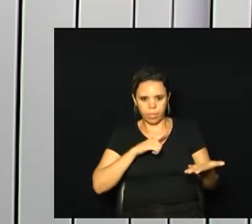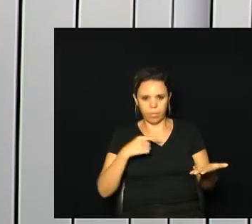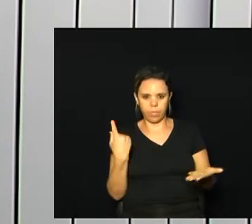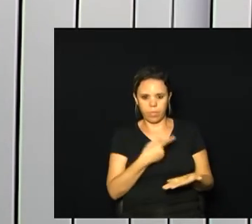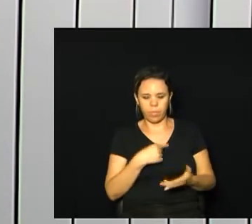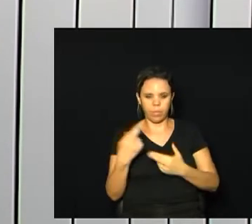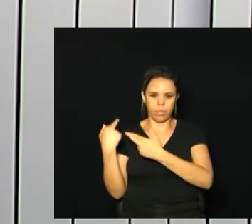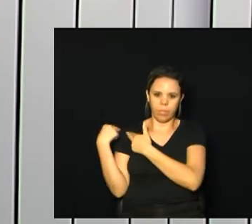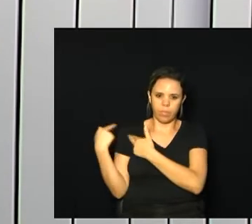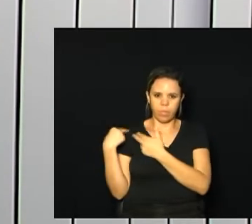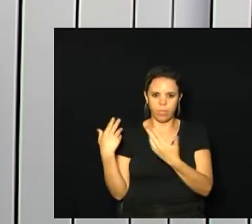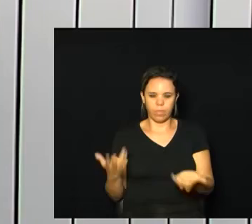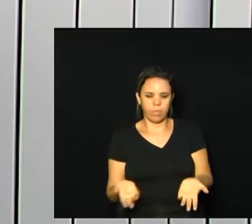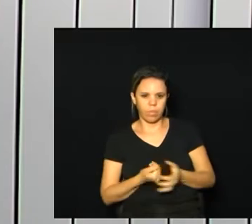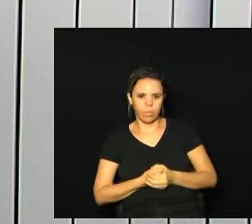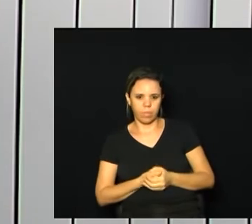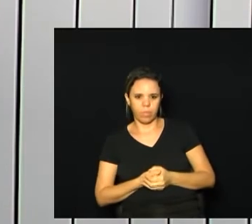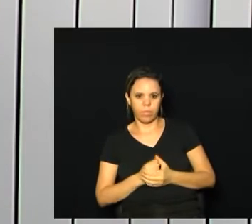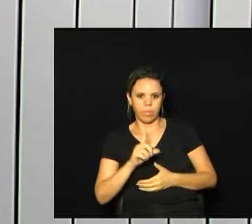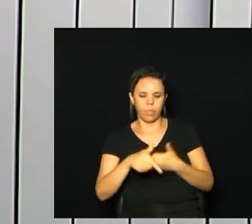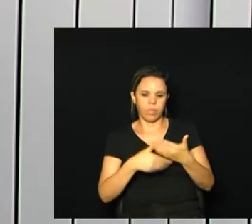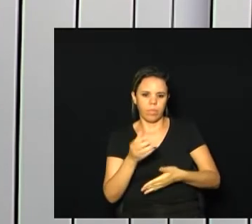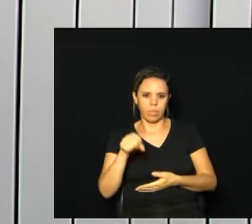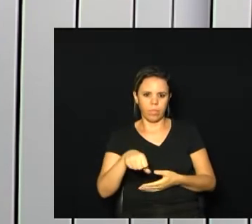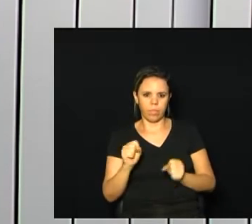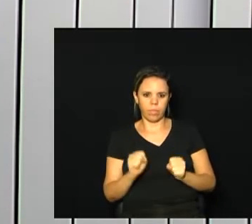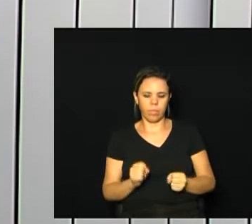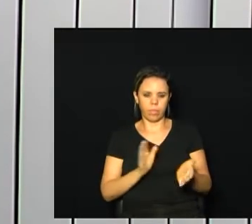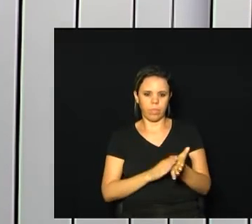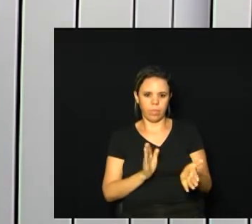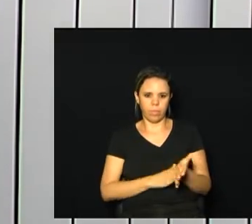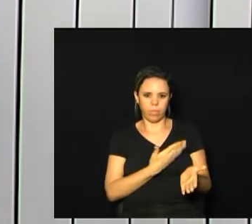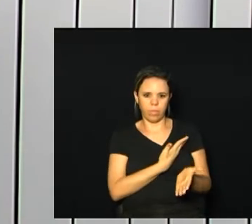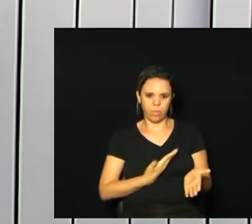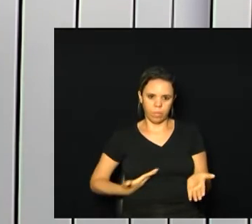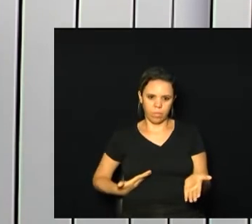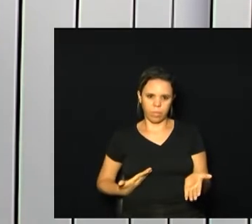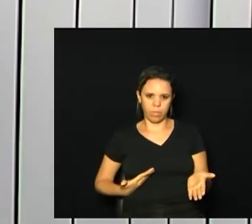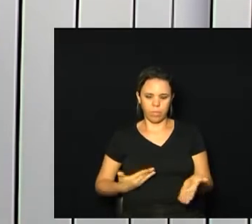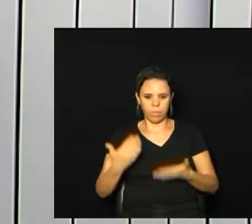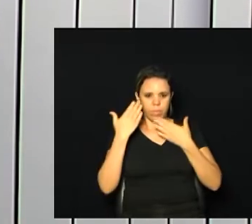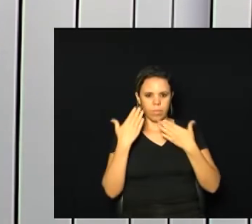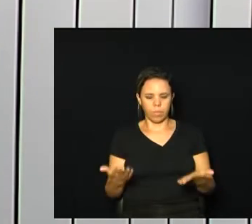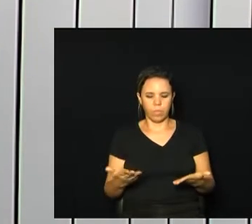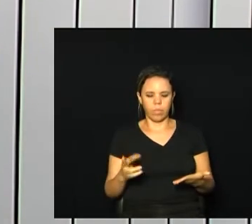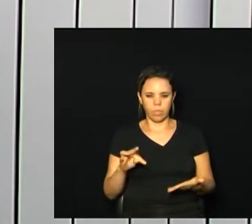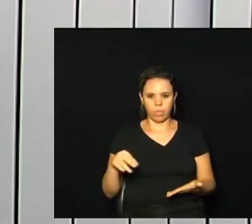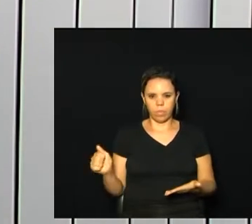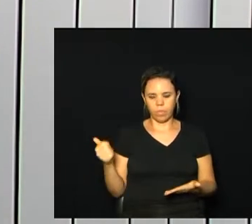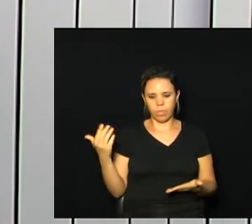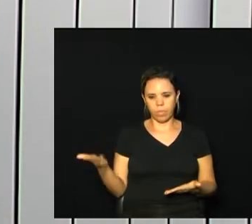nossas responsabilidades e aí depois sim poder cobrar o poder público. Então, muito obrigado a Renata